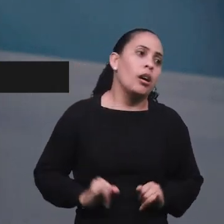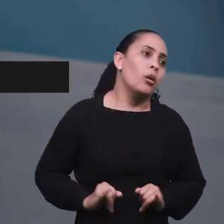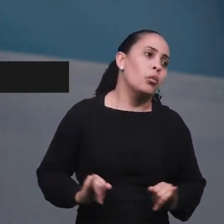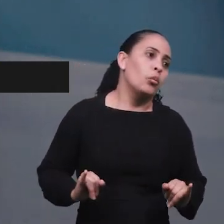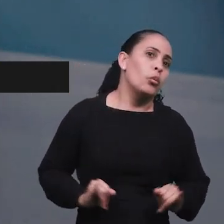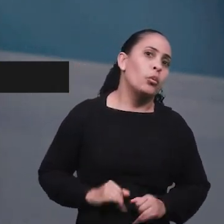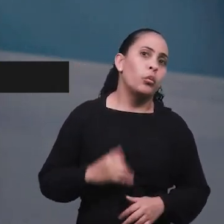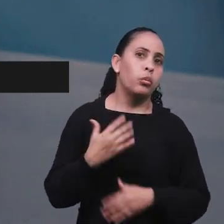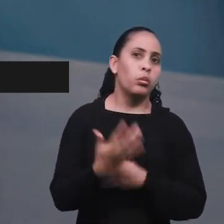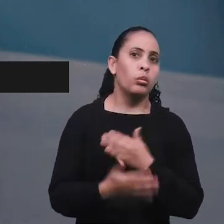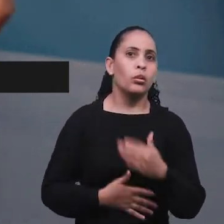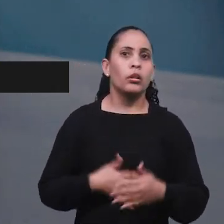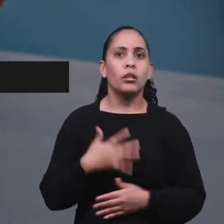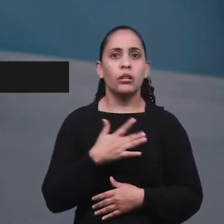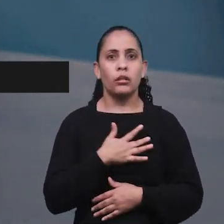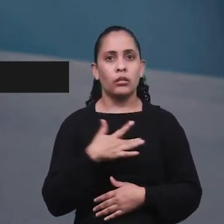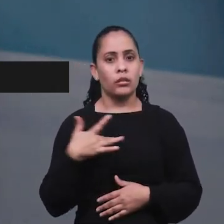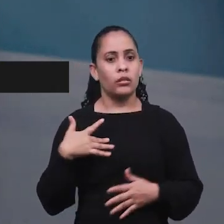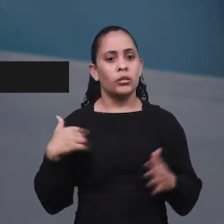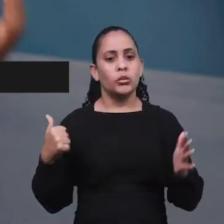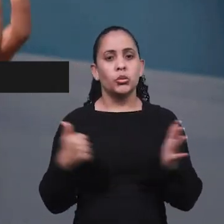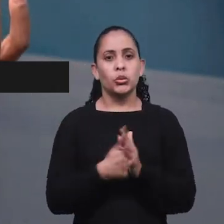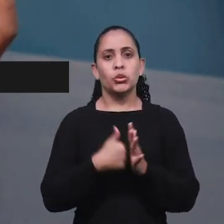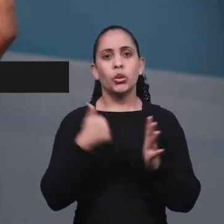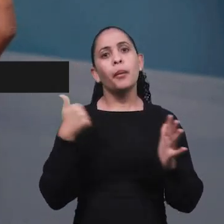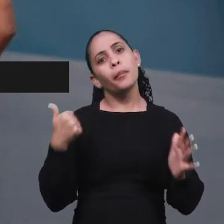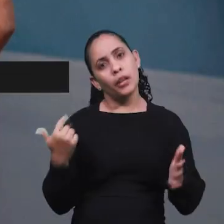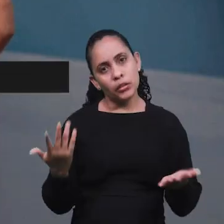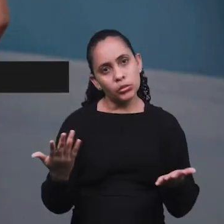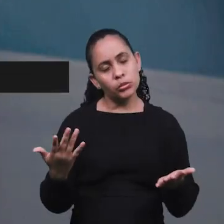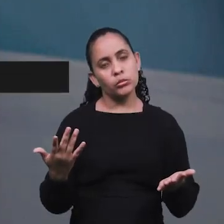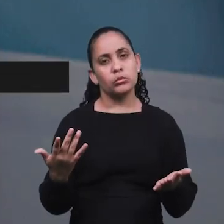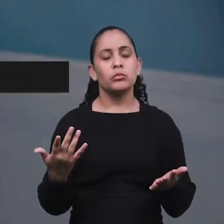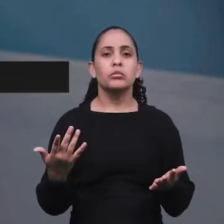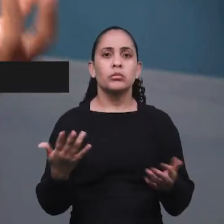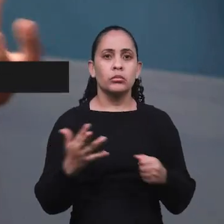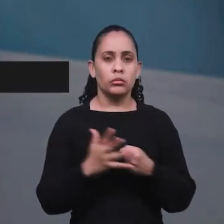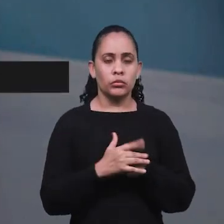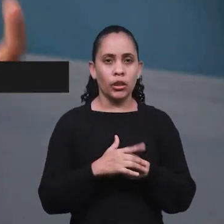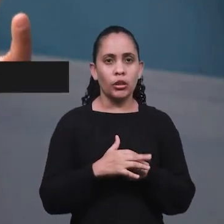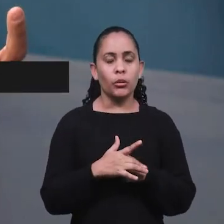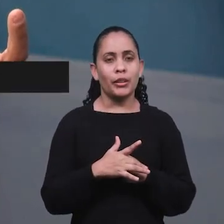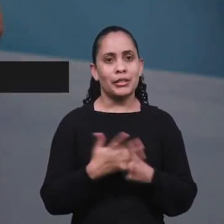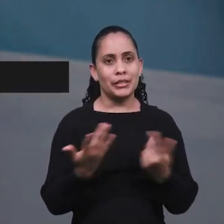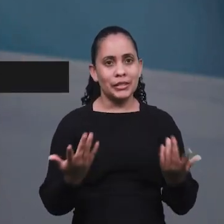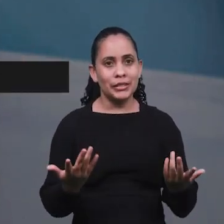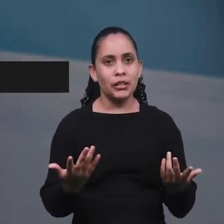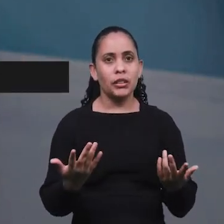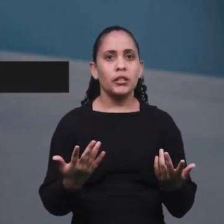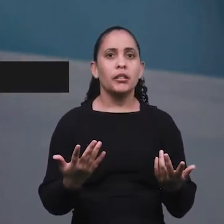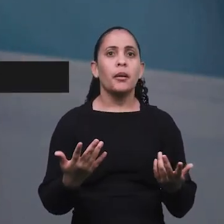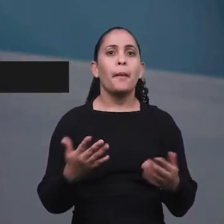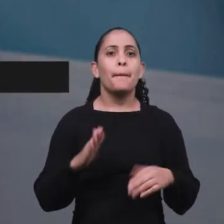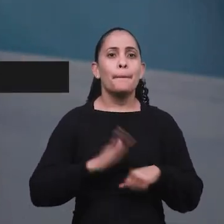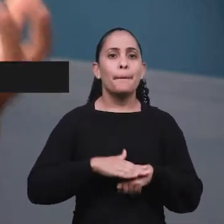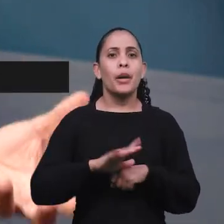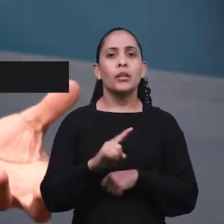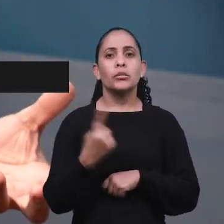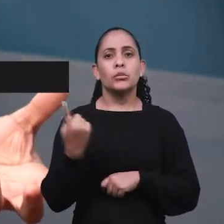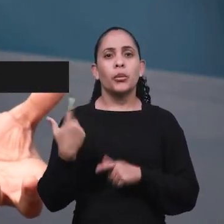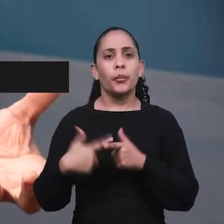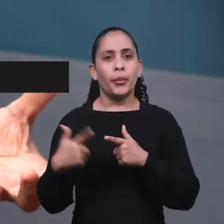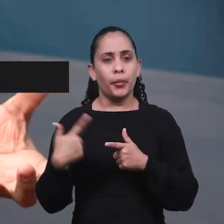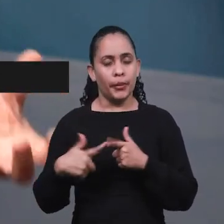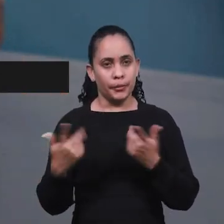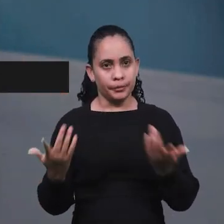dor. E aí se agrava com a dor da saúde, a dor do impacto do acidente ou da doença. E aí você fica com mais um problema